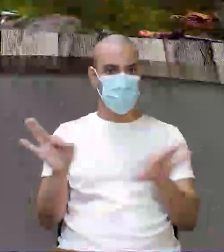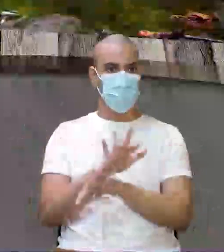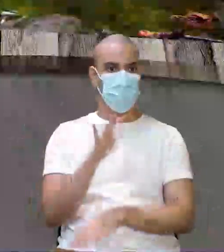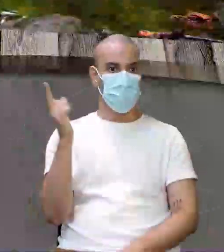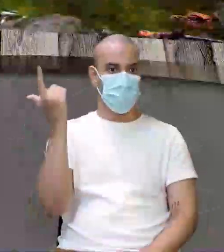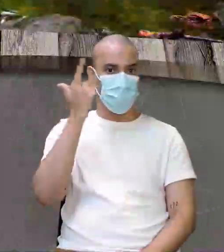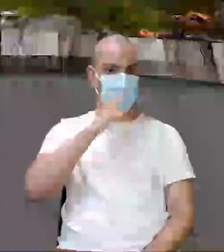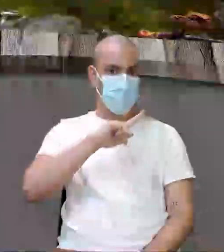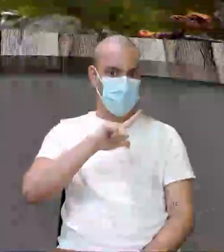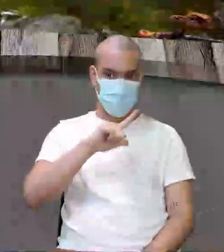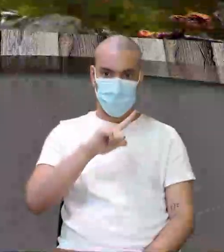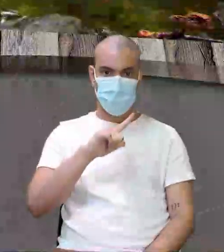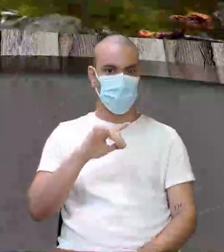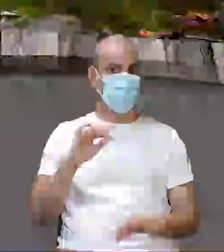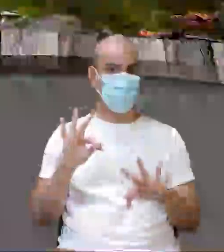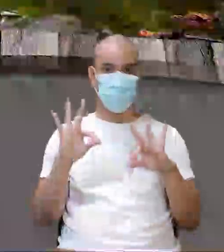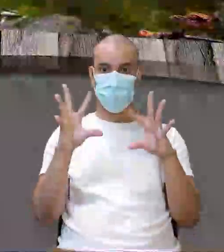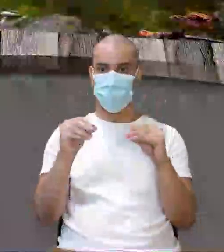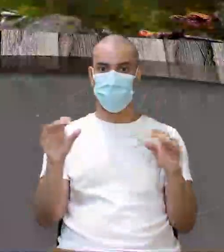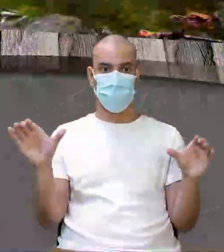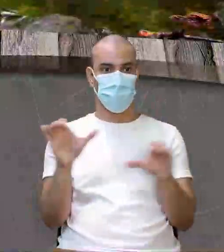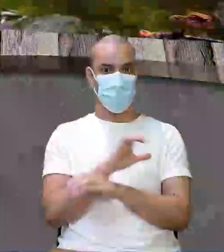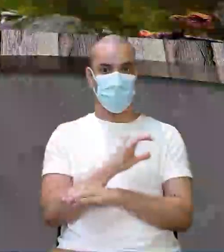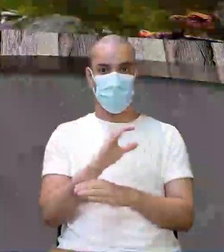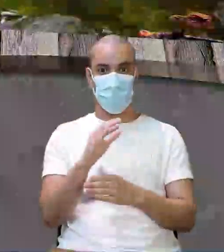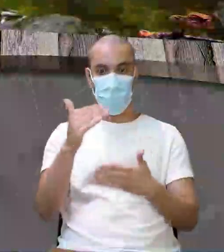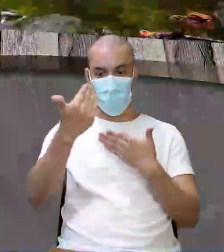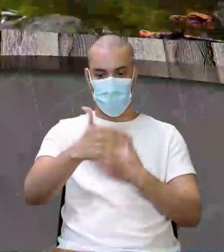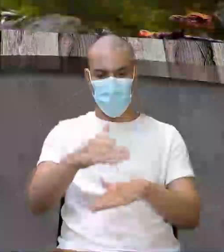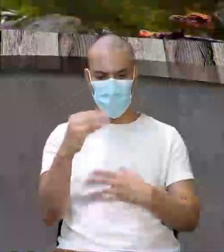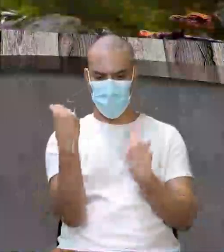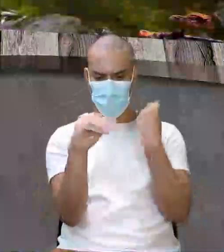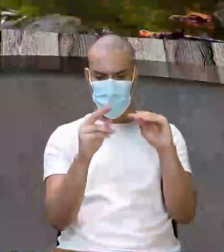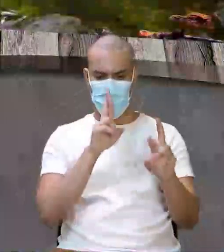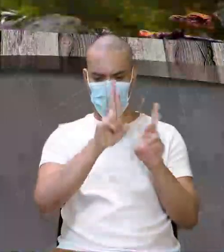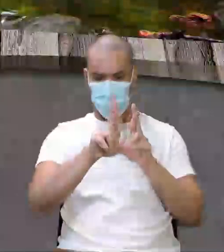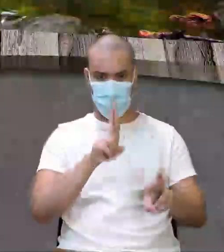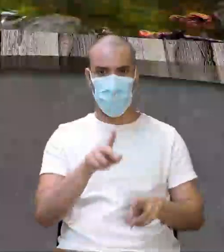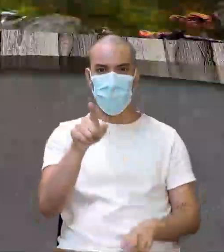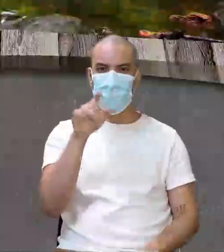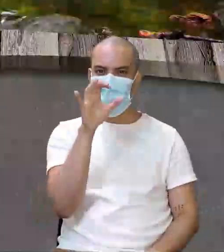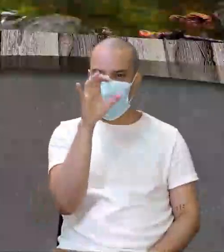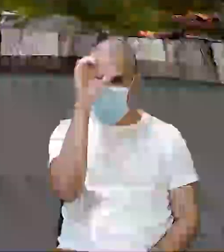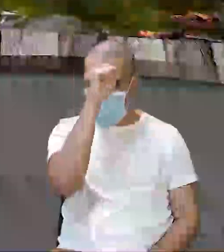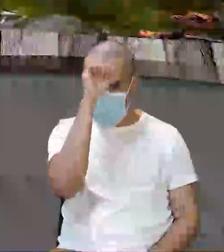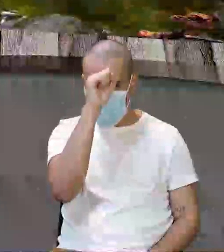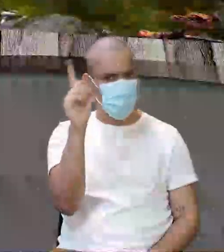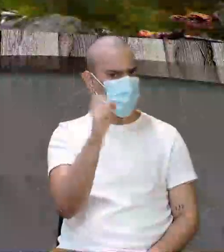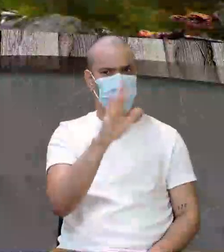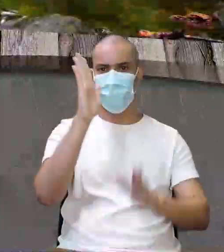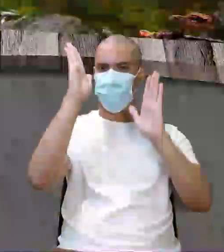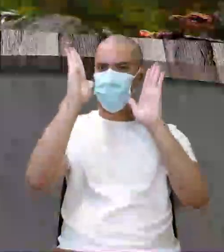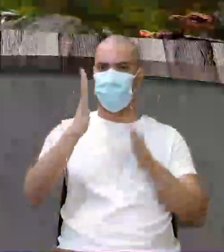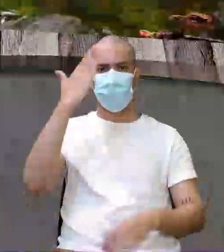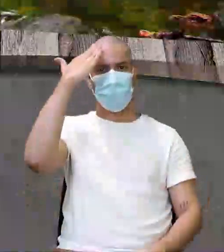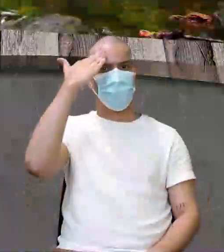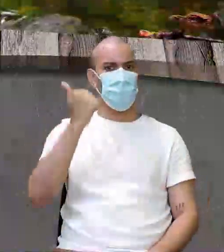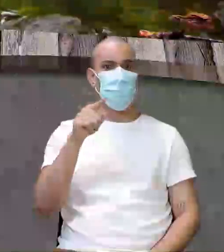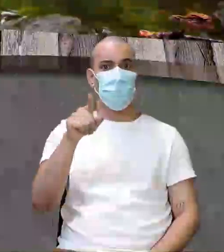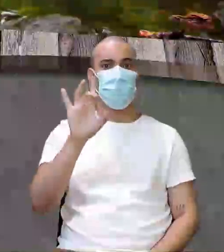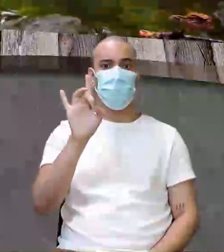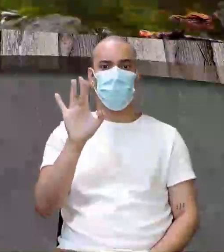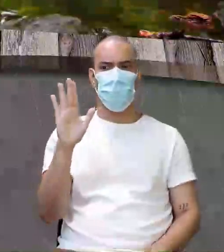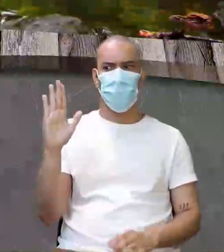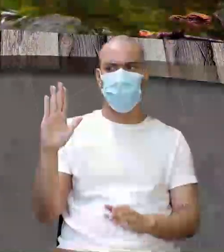conseguir jogar tudo na prova, né? Você não está mais naquela fase, estou aprendendo. Aqui você já está só arrematando